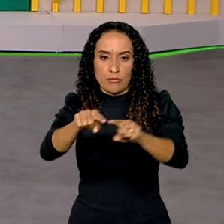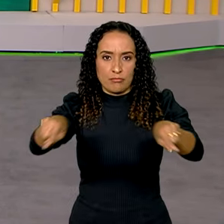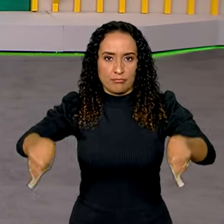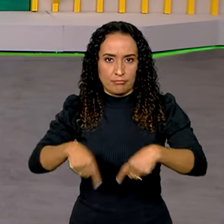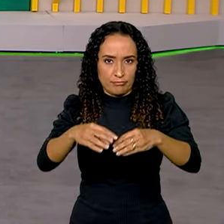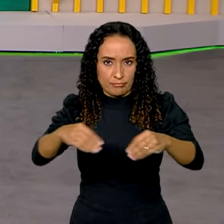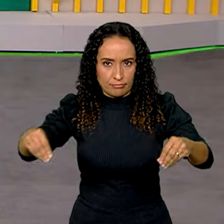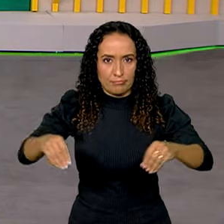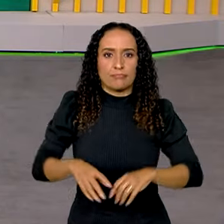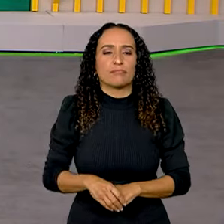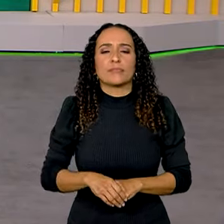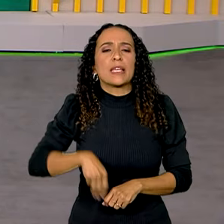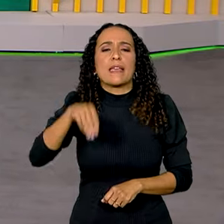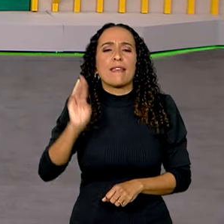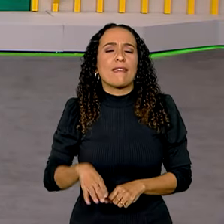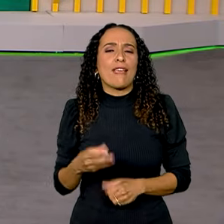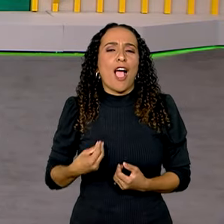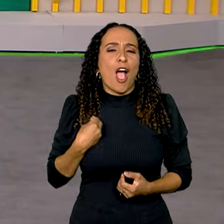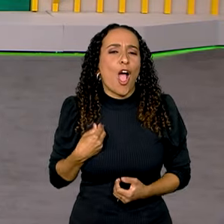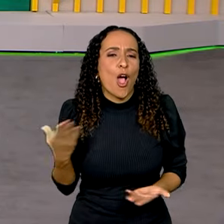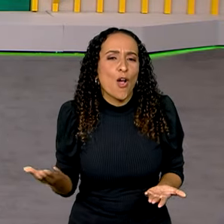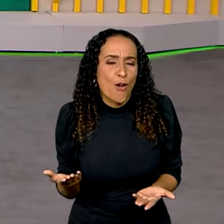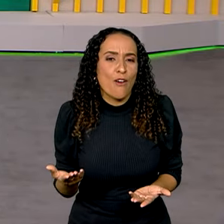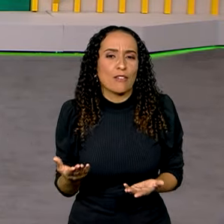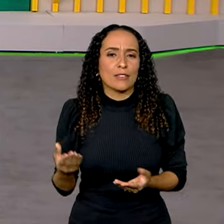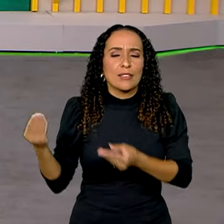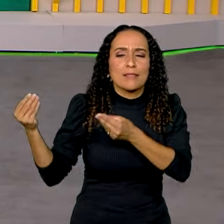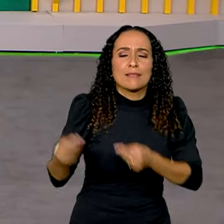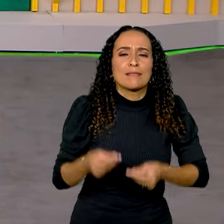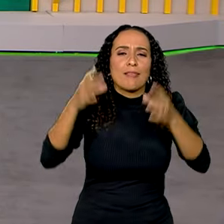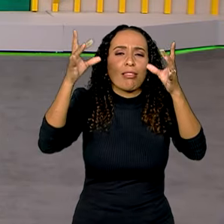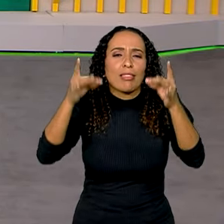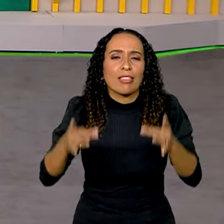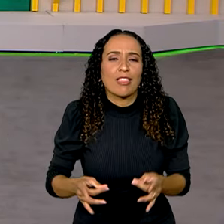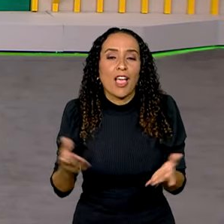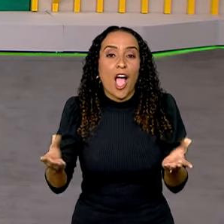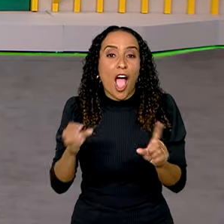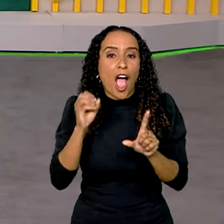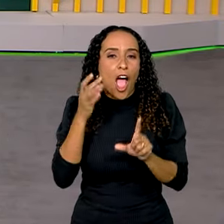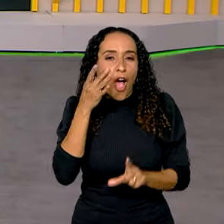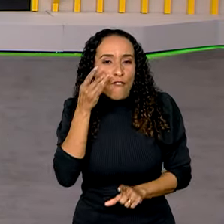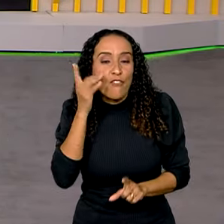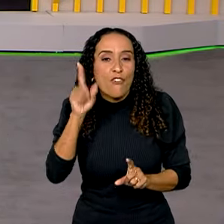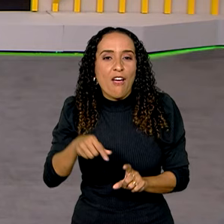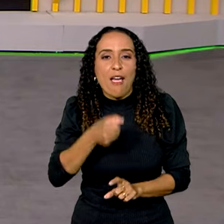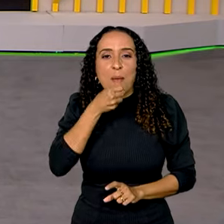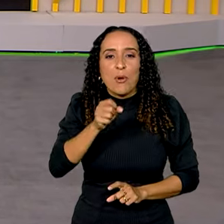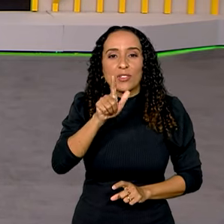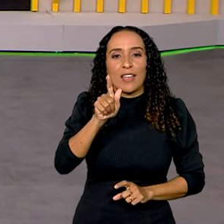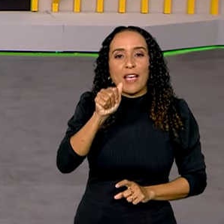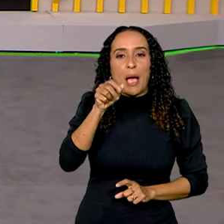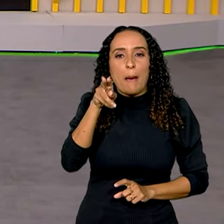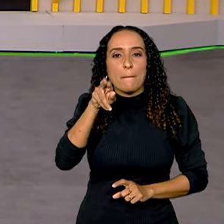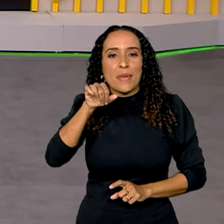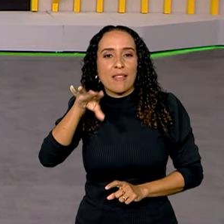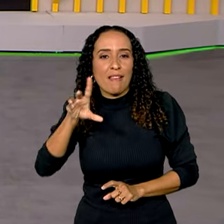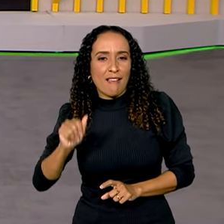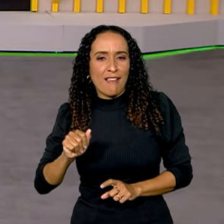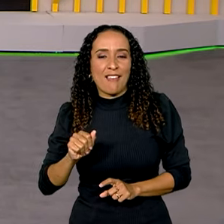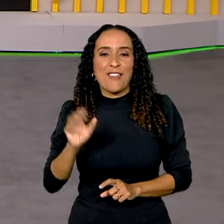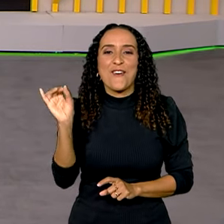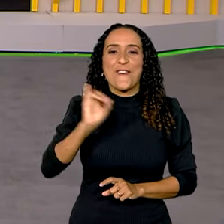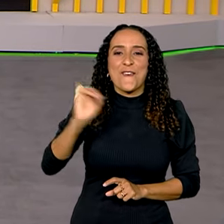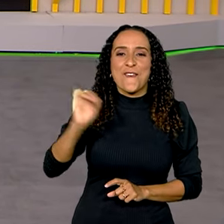dos territórios. E quem está lá no evento e traz os detalhes para a gente ao vivo é a repórter Gabriela Noronha.